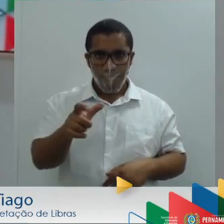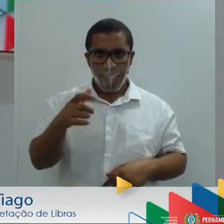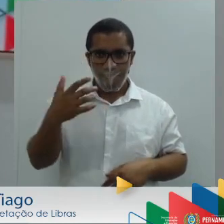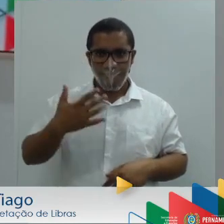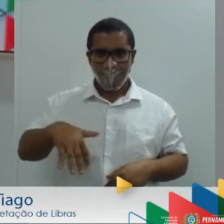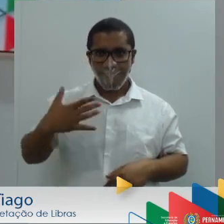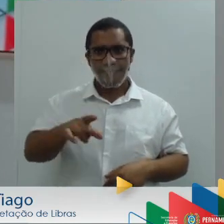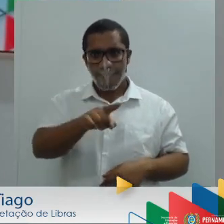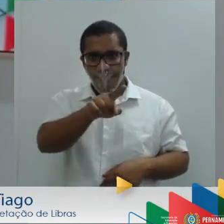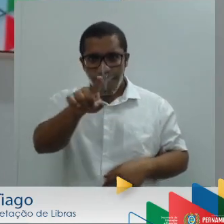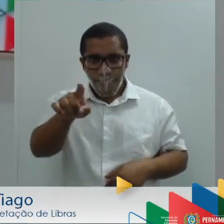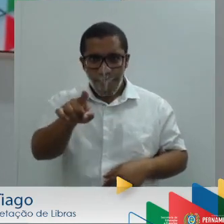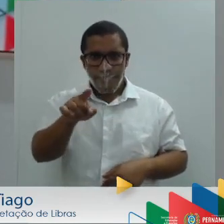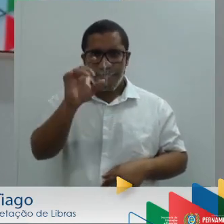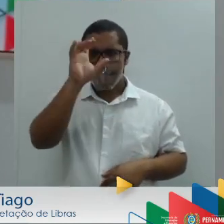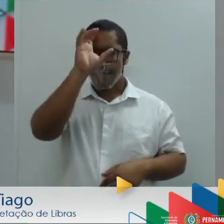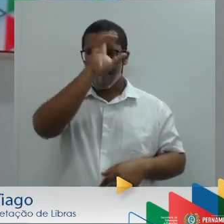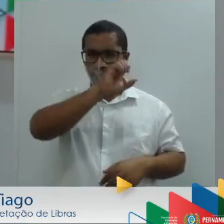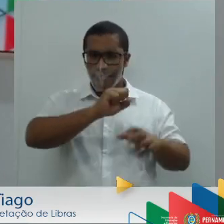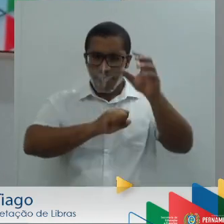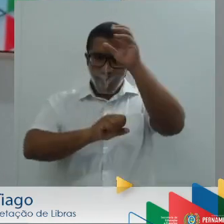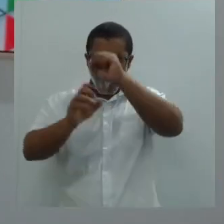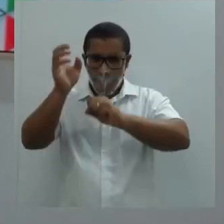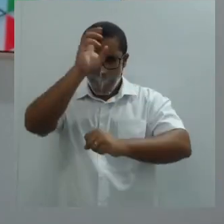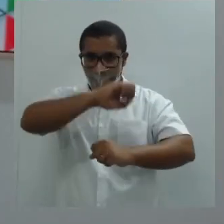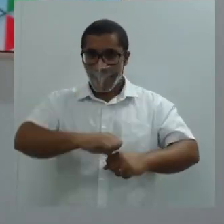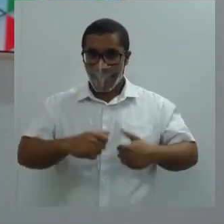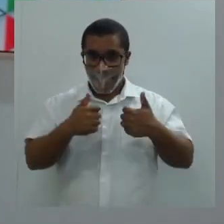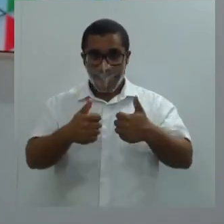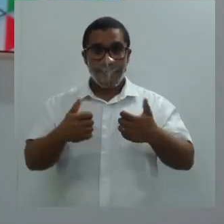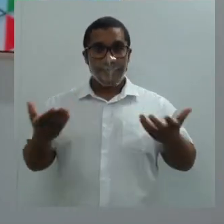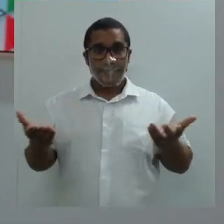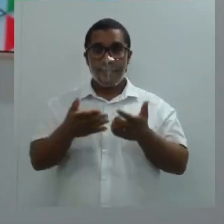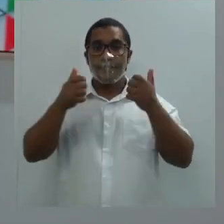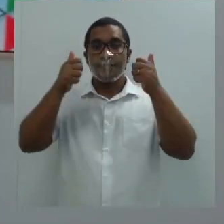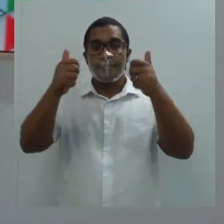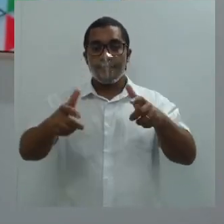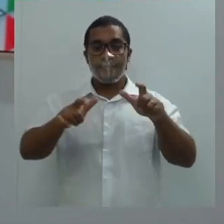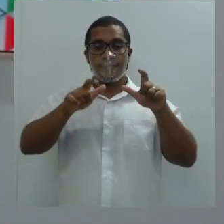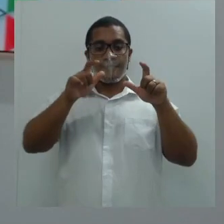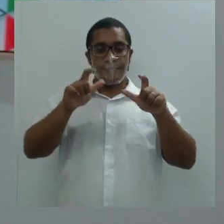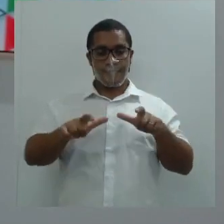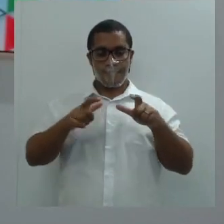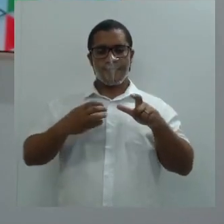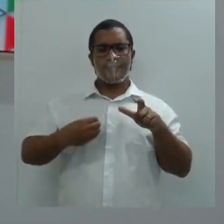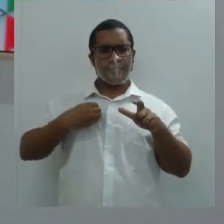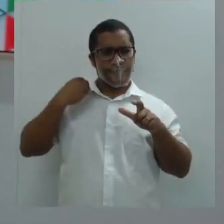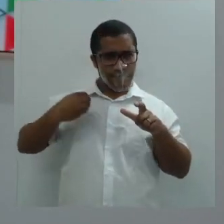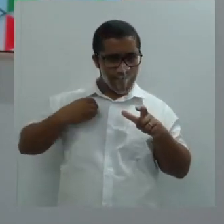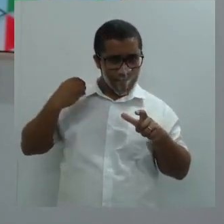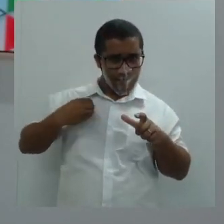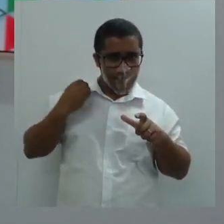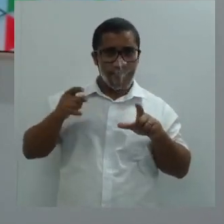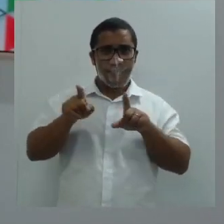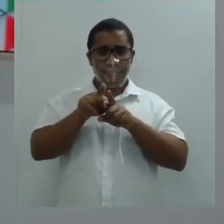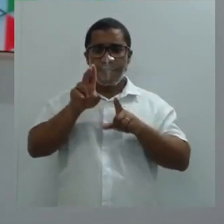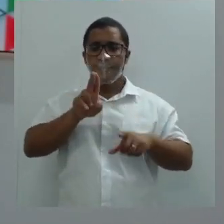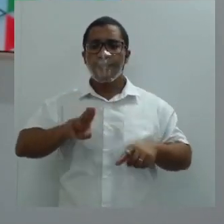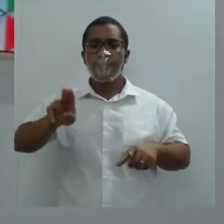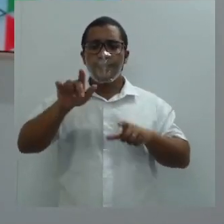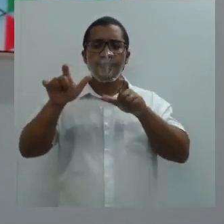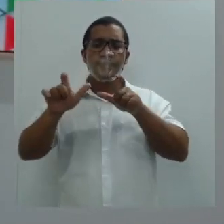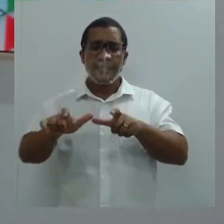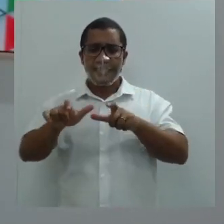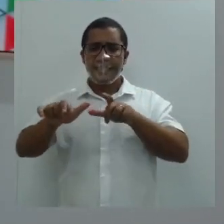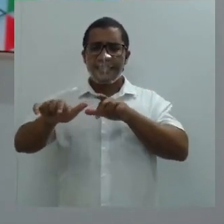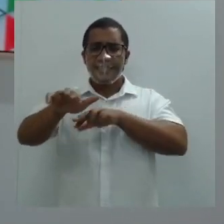que vocês se beneficiem dessa aula. Vamos falar um pouco sobre lugares de vivência e os usos desses lugares